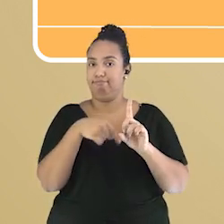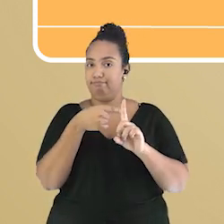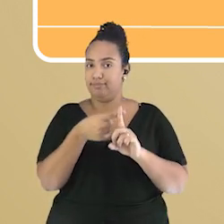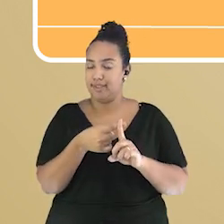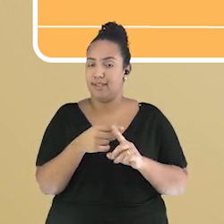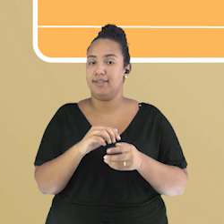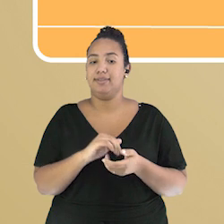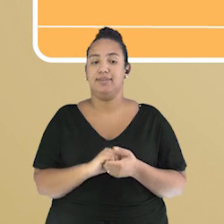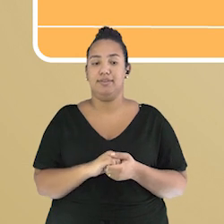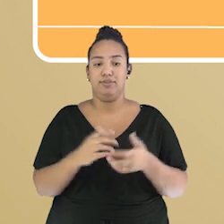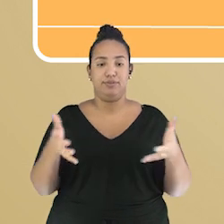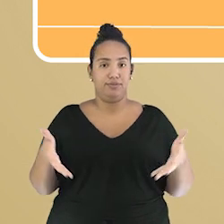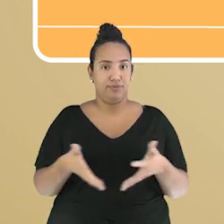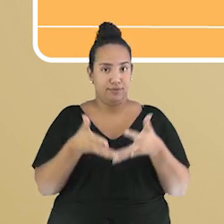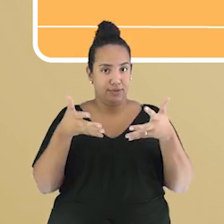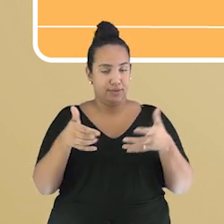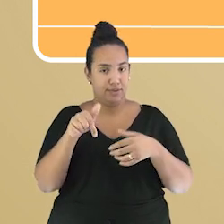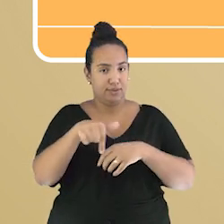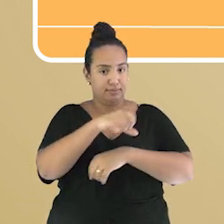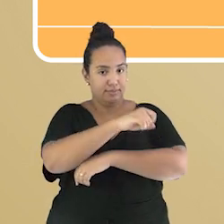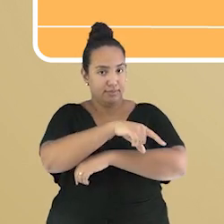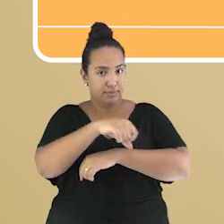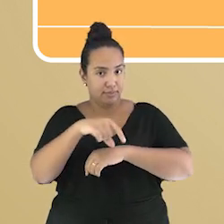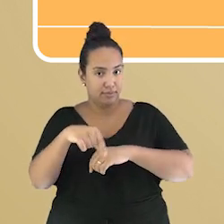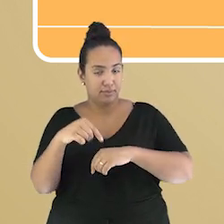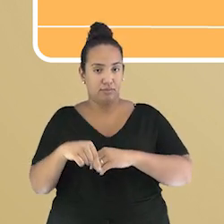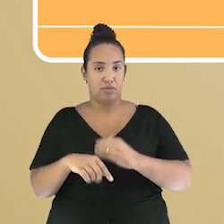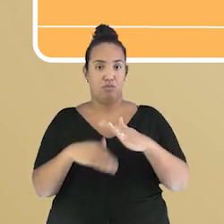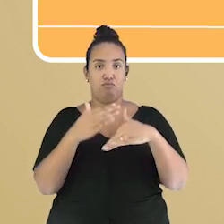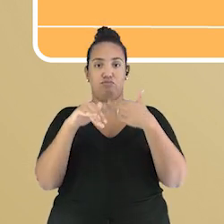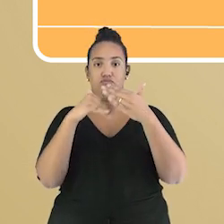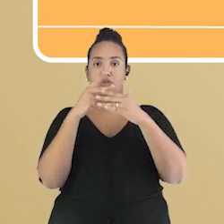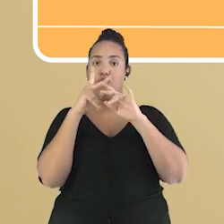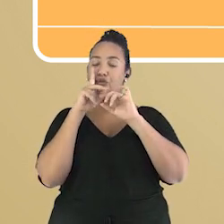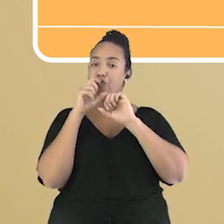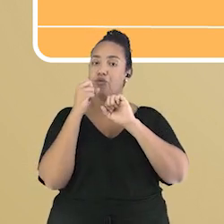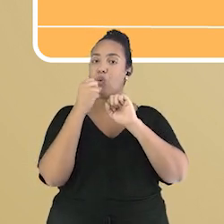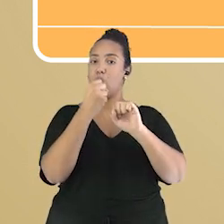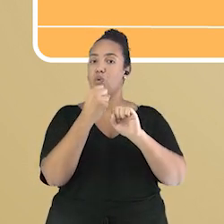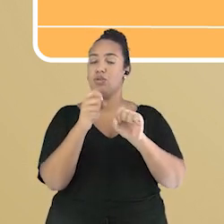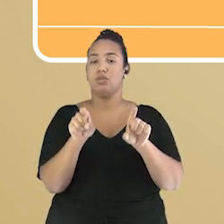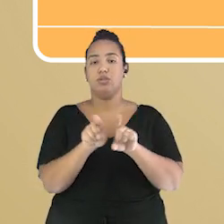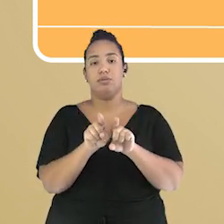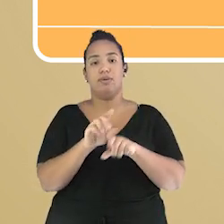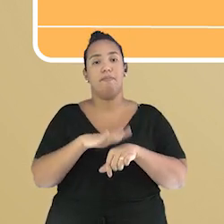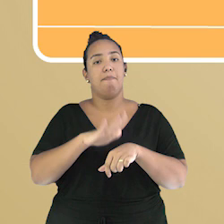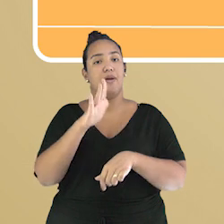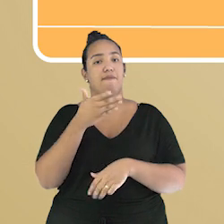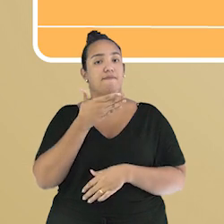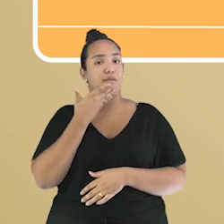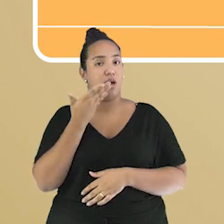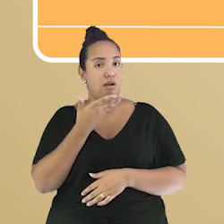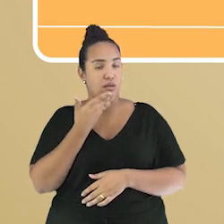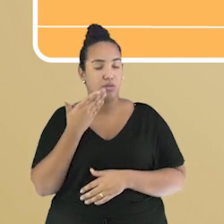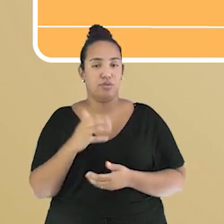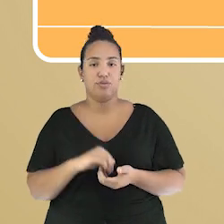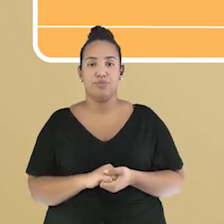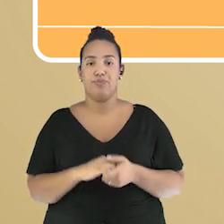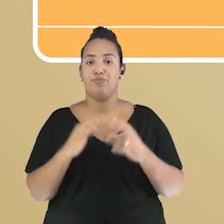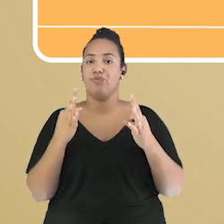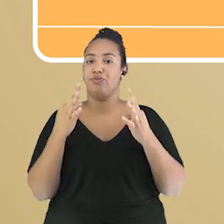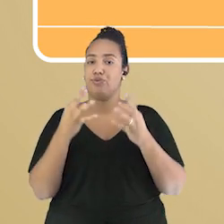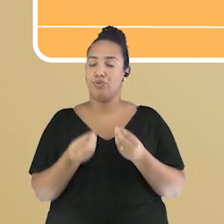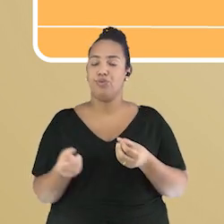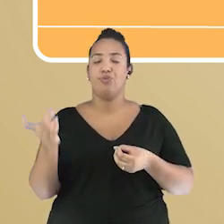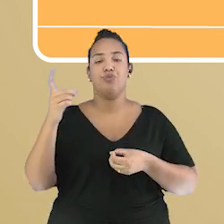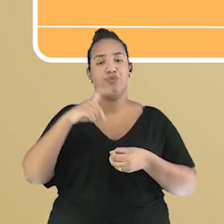Os vegetais que plantarmos ali vão crescer mais fortes e com maior facilidade, ou seja, tudo retorna